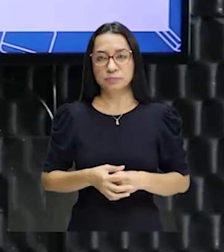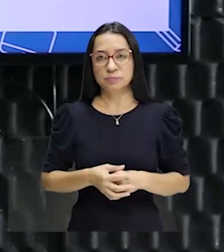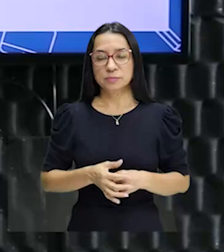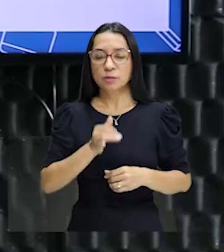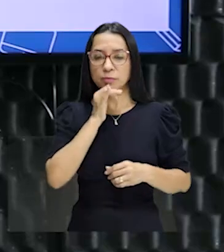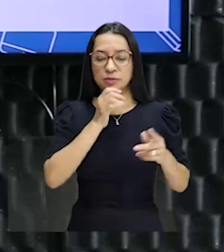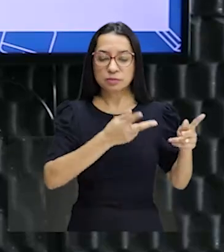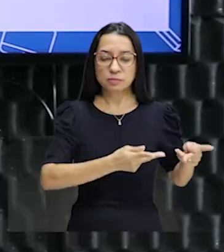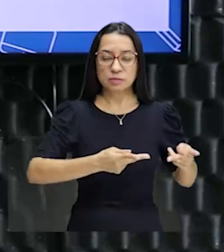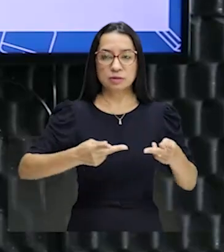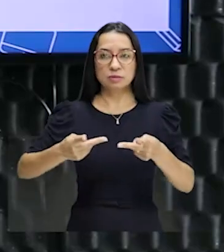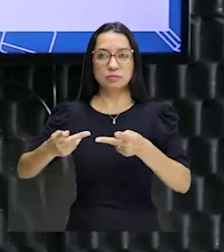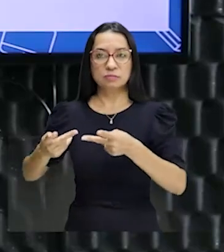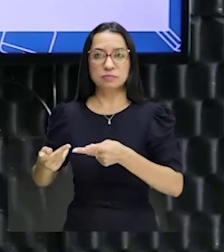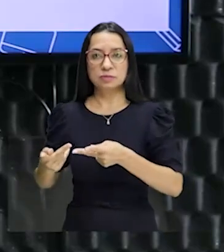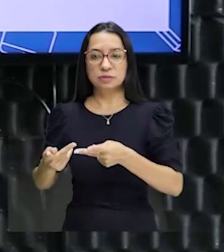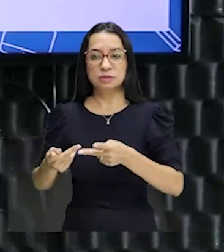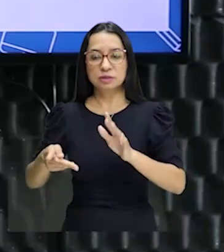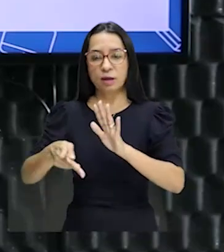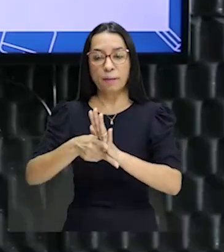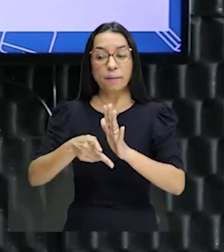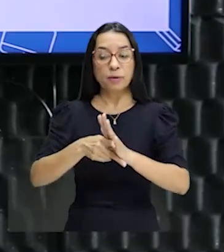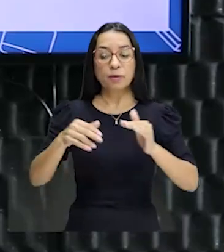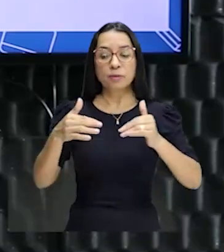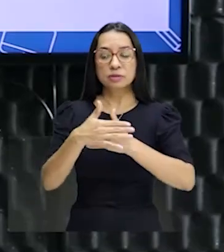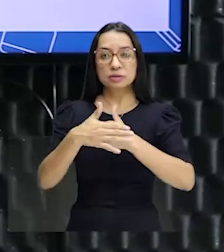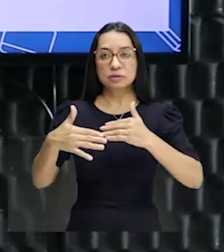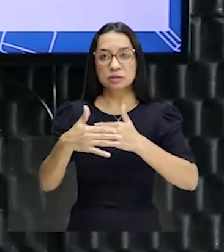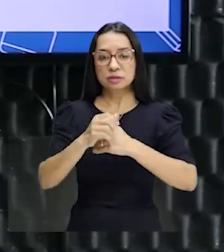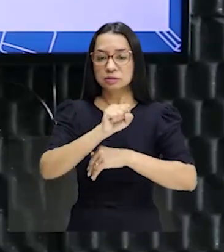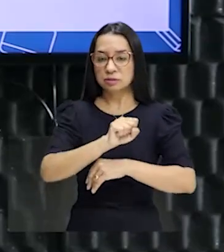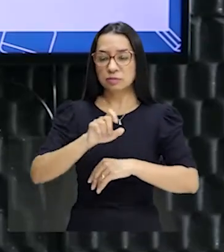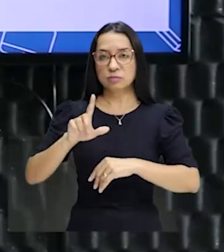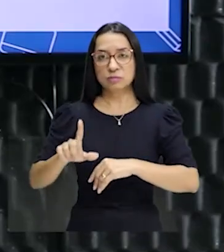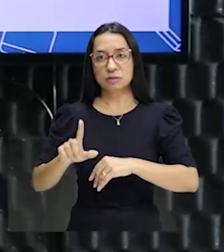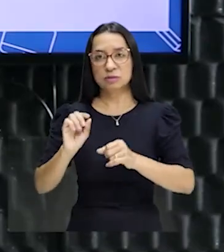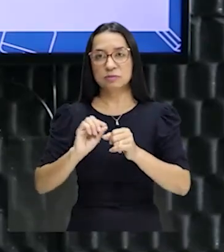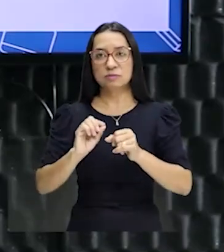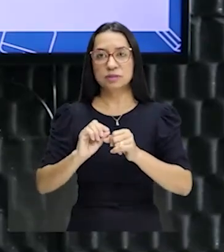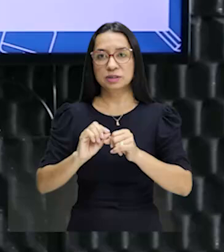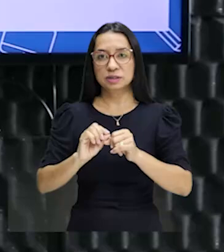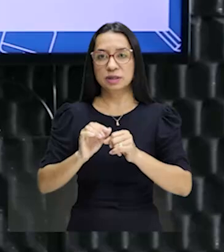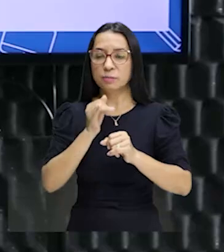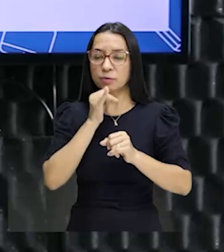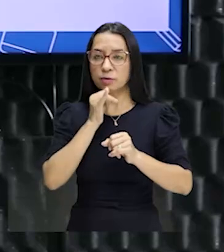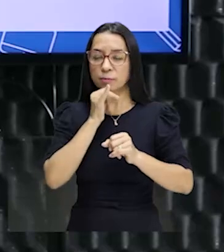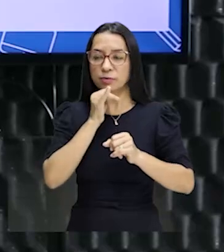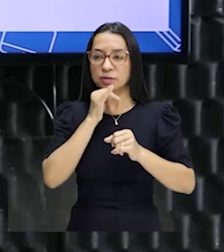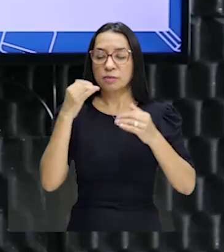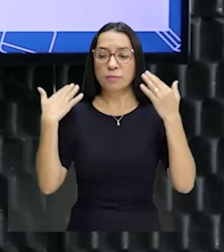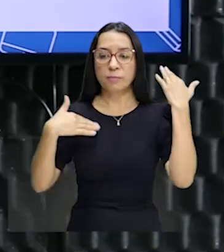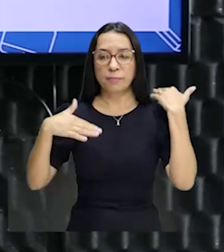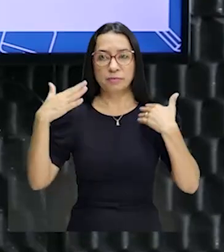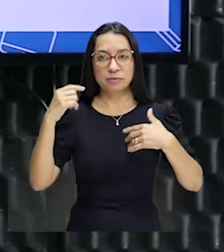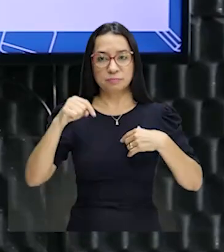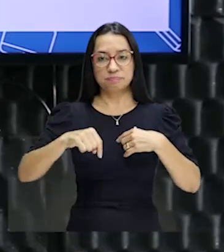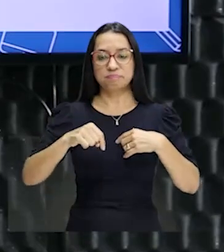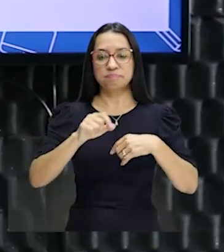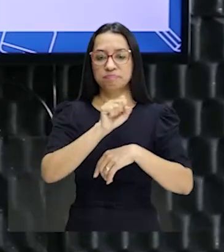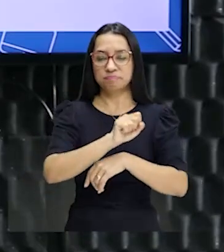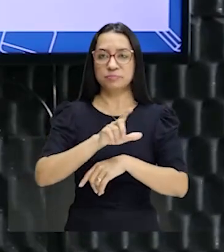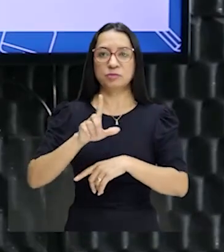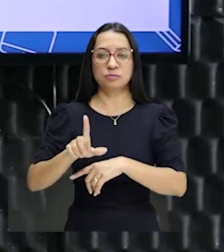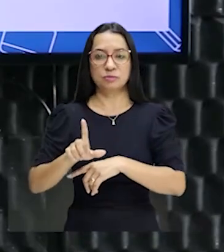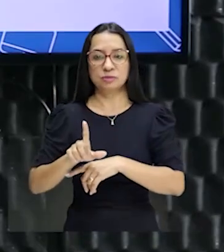visita ao nossa própria cidade aqui, fazer um city tour na nossa cidade, é